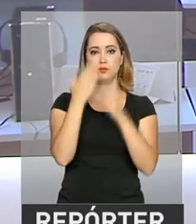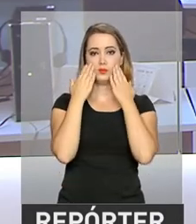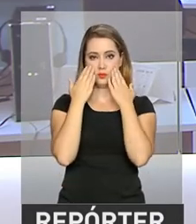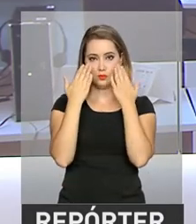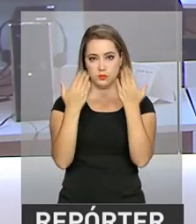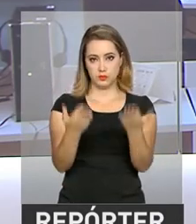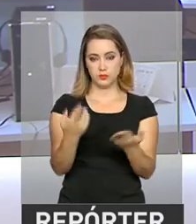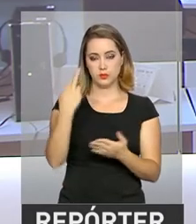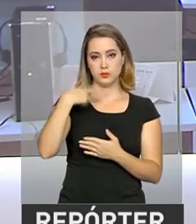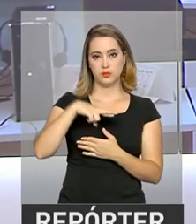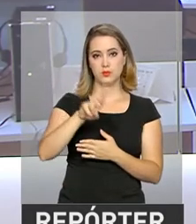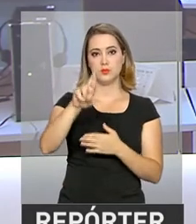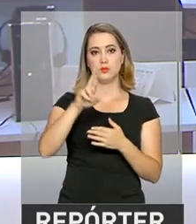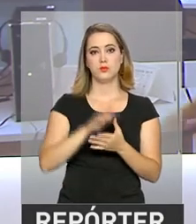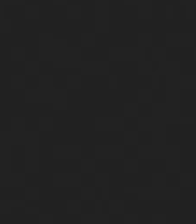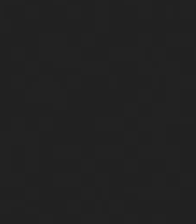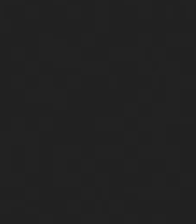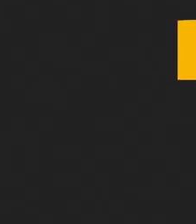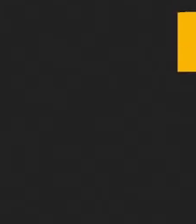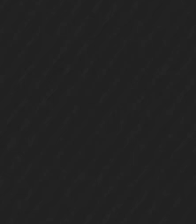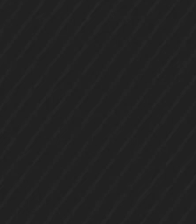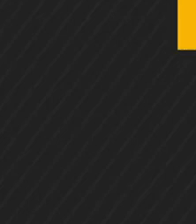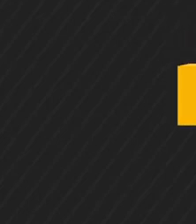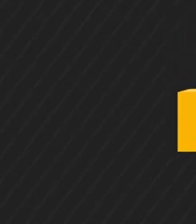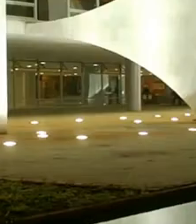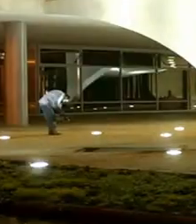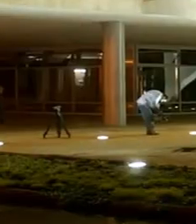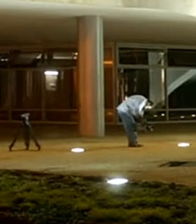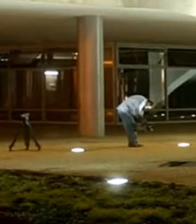próxima edição do repórter ele br